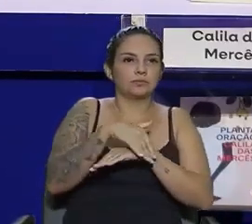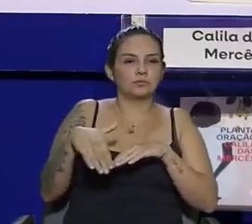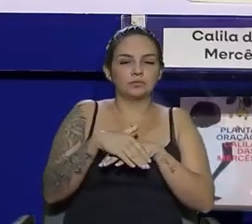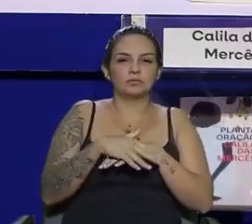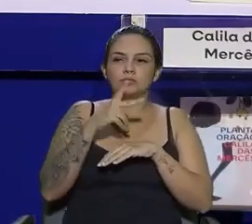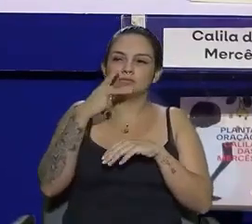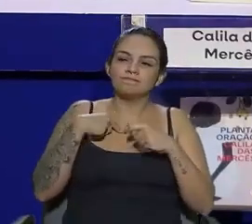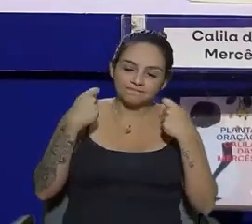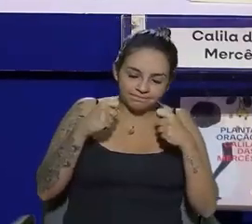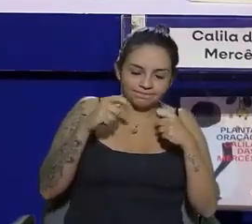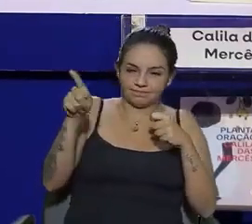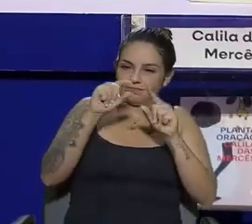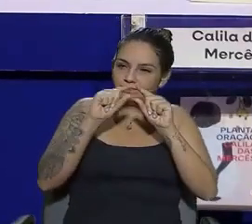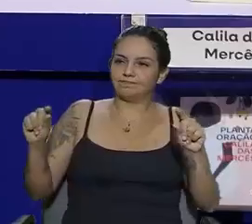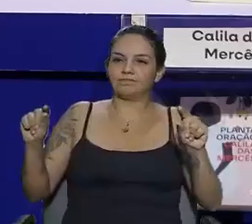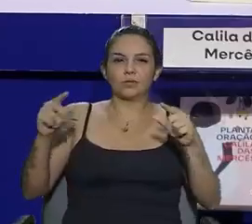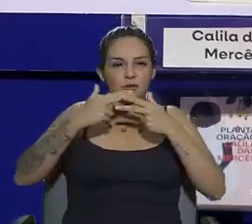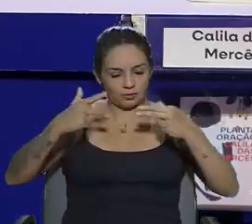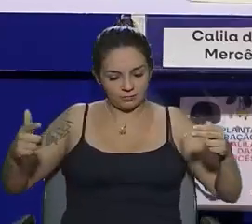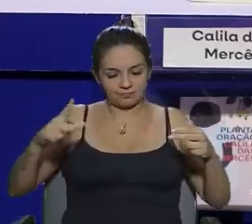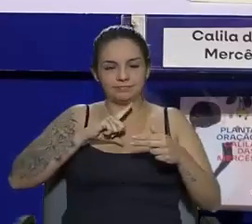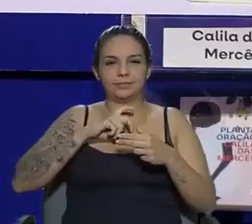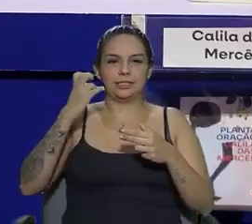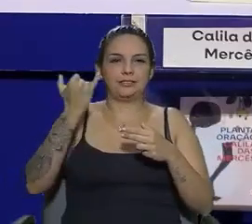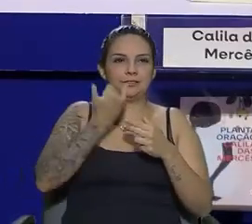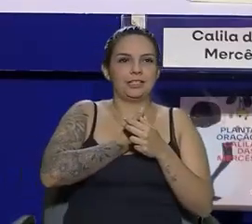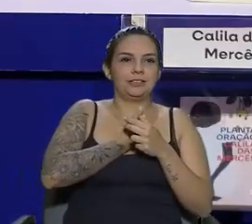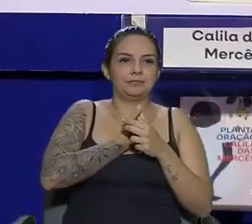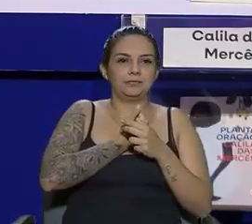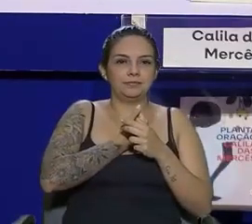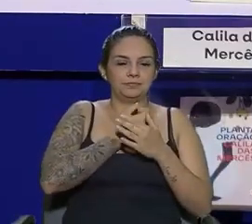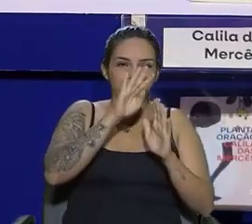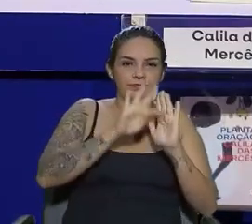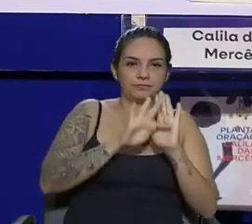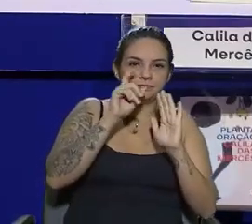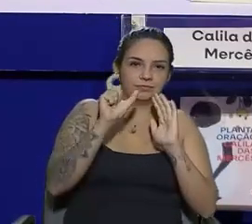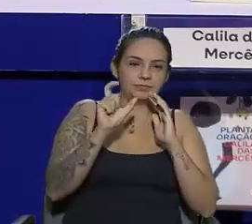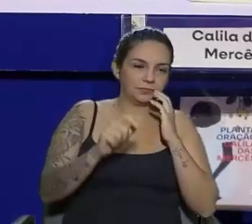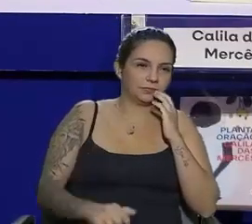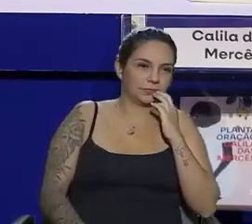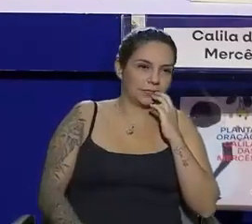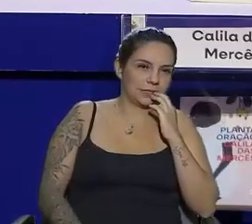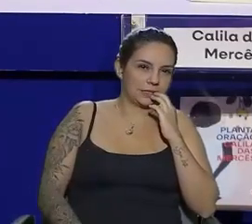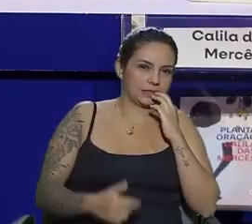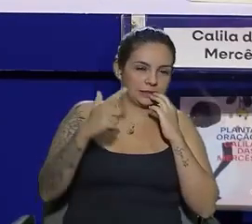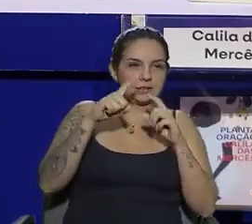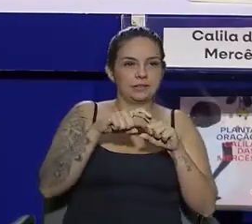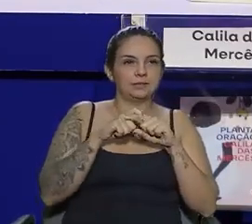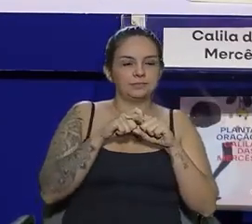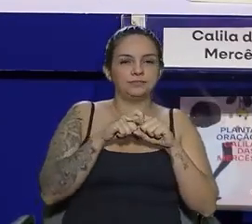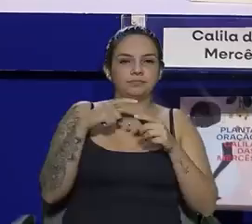rua, eu digo, eu preciso daquela frase, porque alguma coisa está querendo se estabelecer enquanto texto, enquanto palavra, né? E o outro